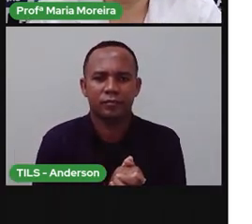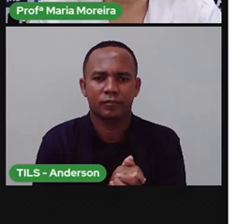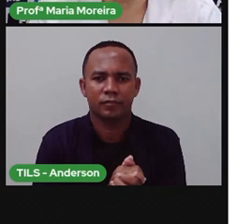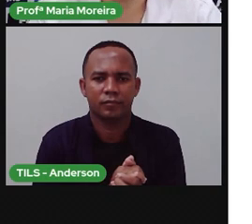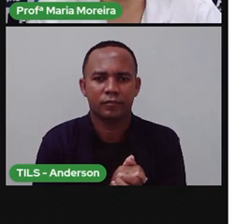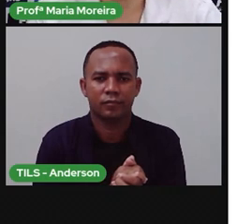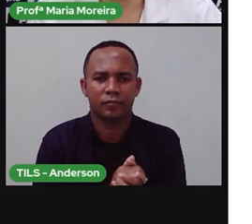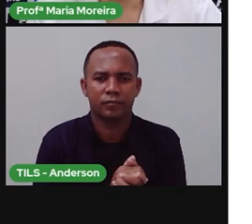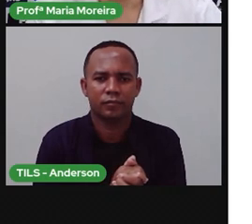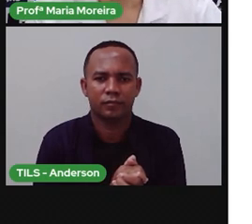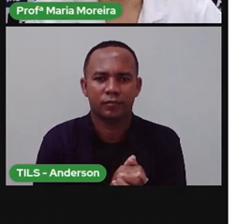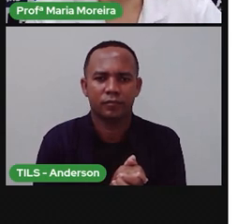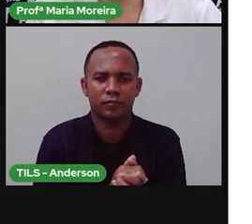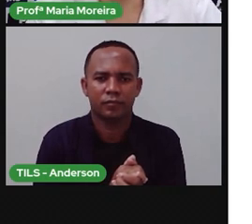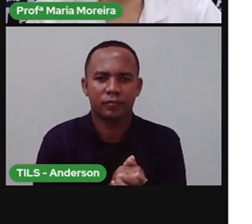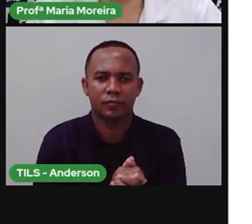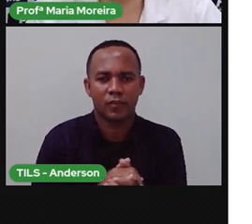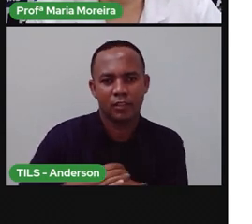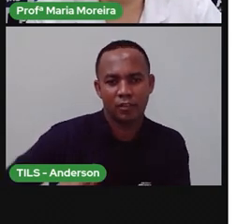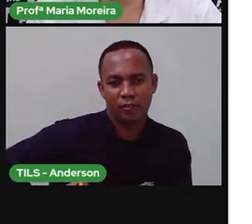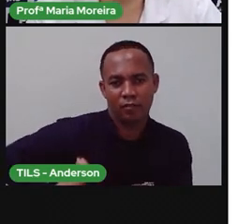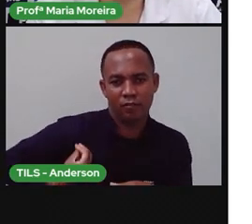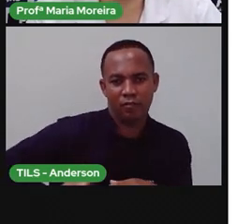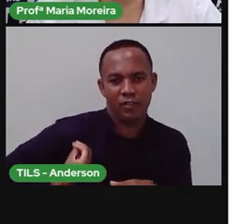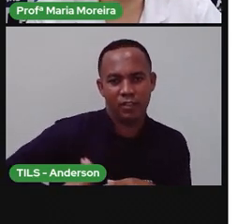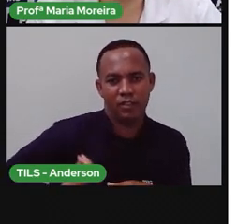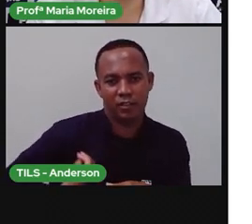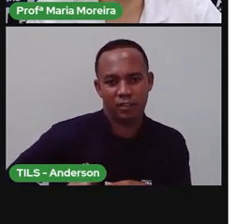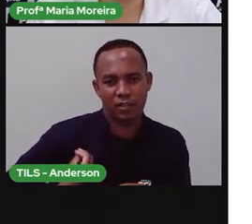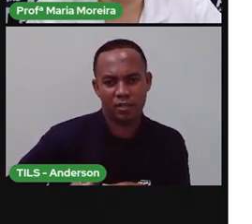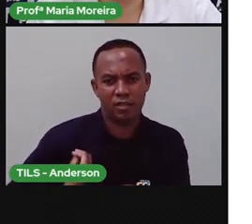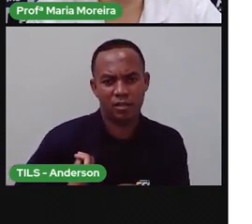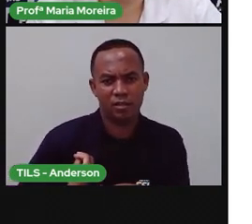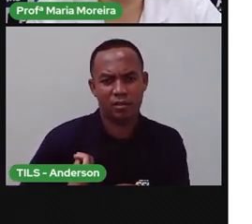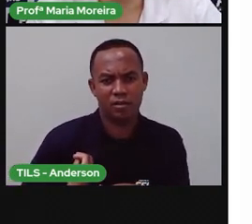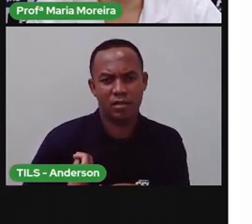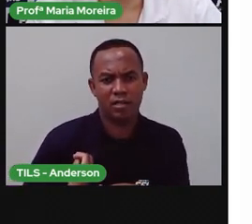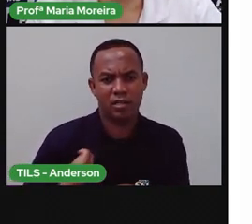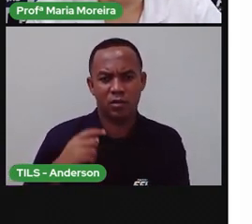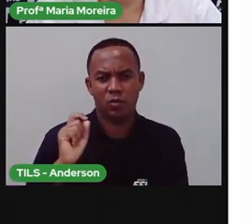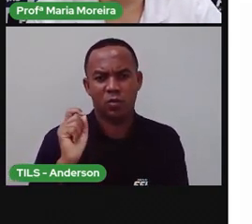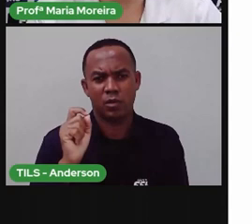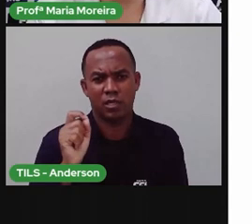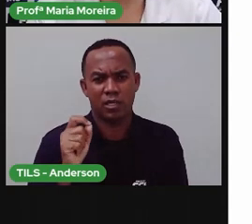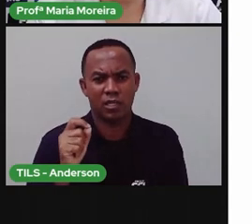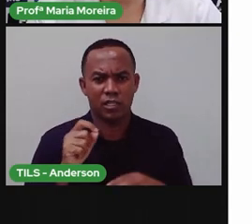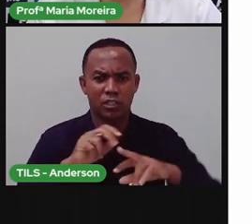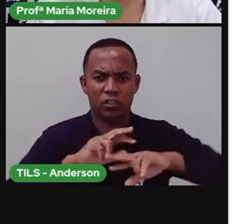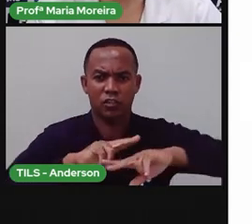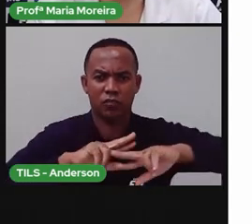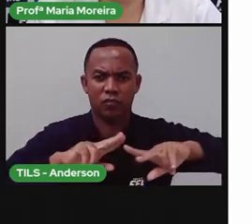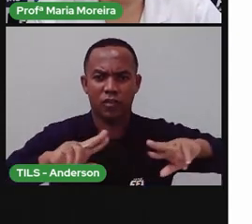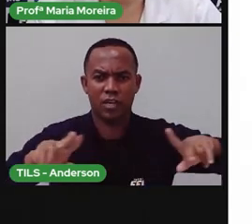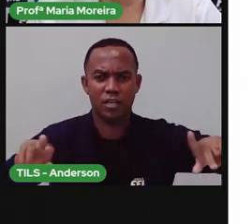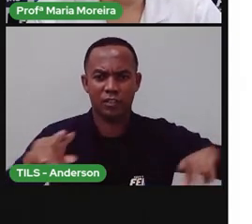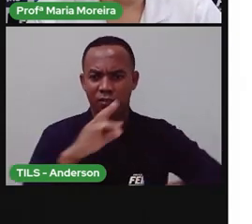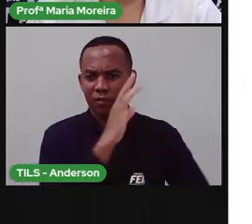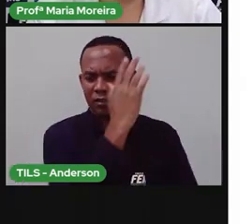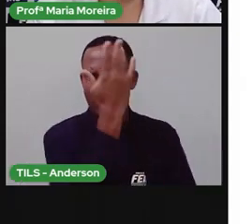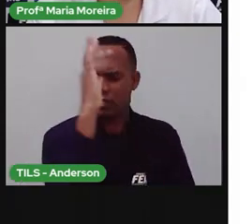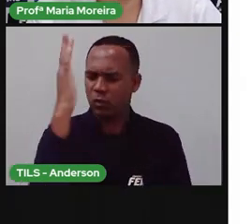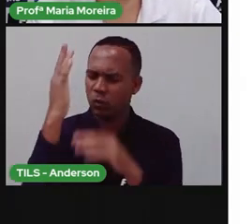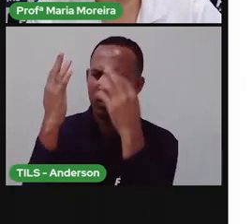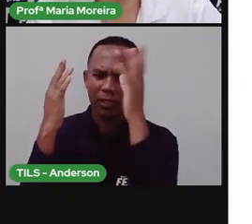suficiente para ver, não. Os seres vivos representam uma grande classe de elementos que acompanham a natureza.